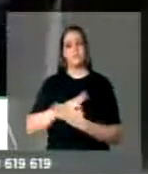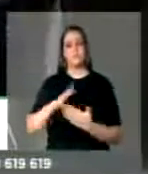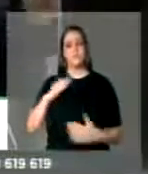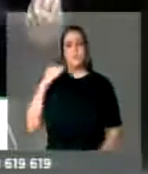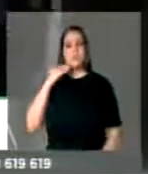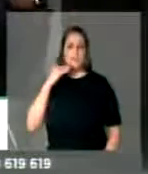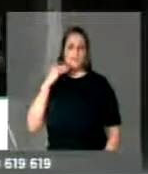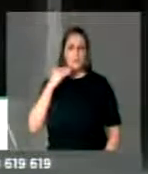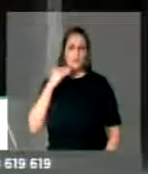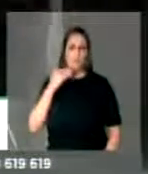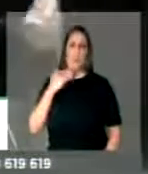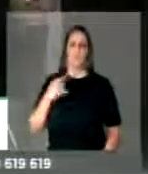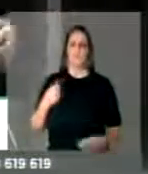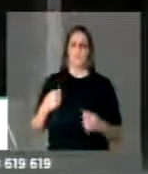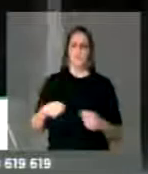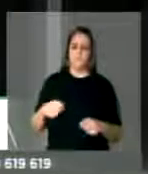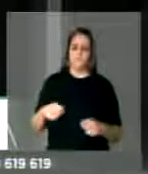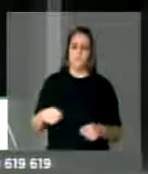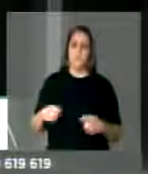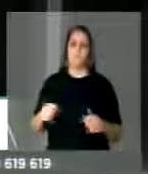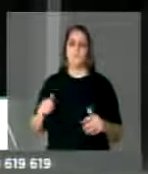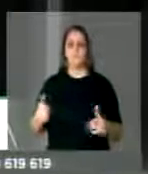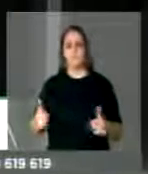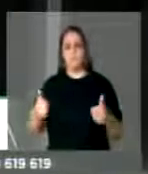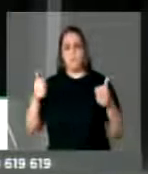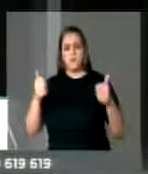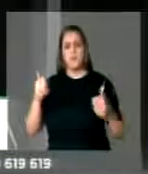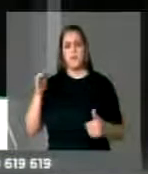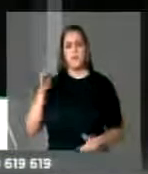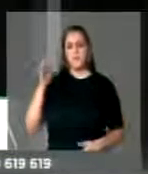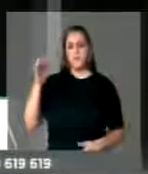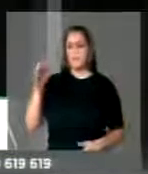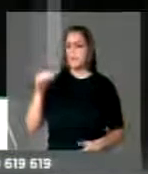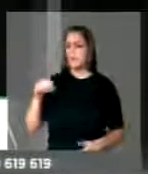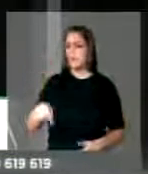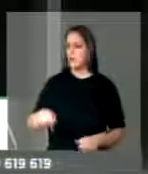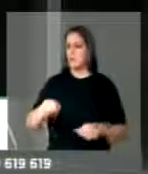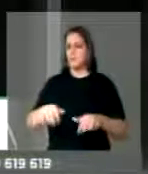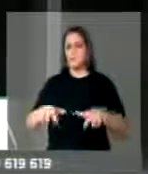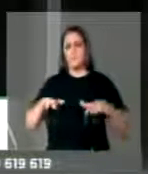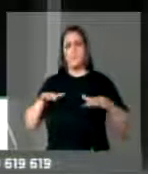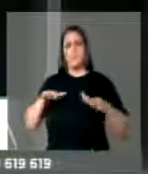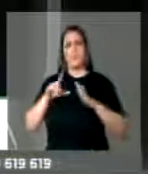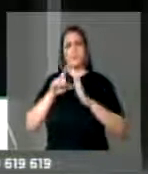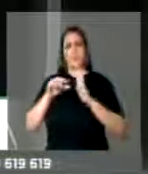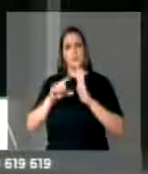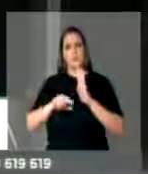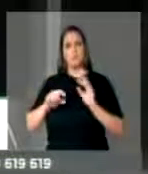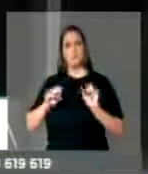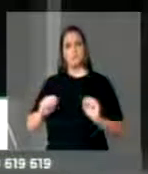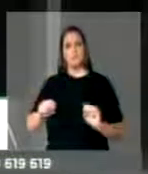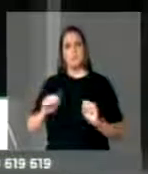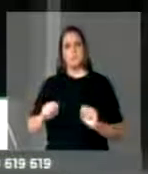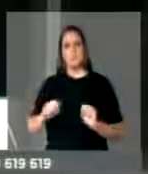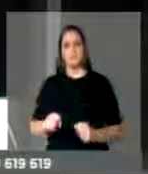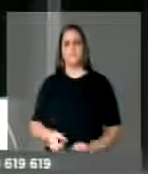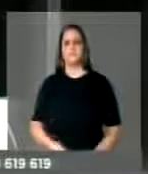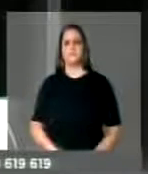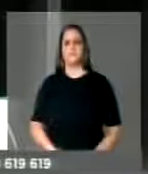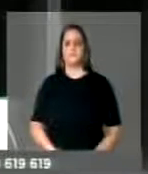montante, que podem ser e devem ser corrigidas com os destaques apresentados pelas bancadas aqui no plenário da